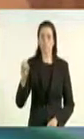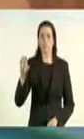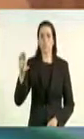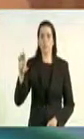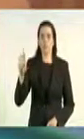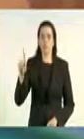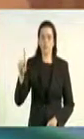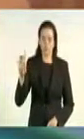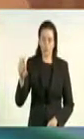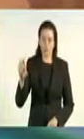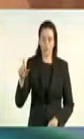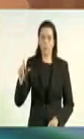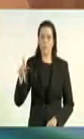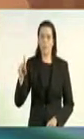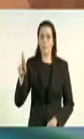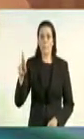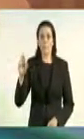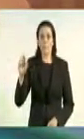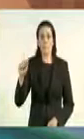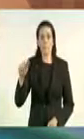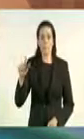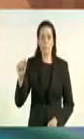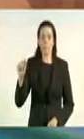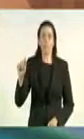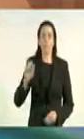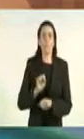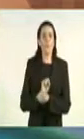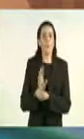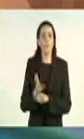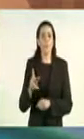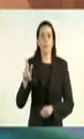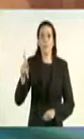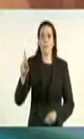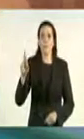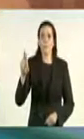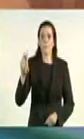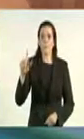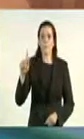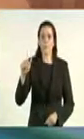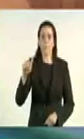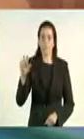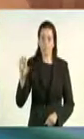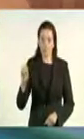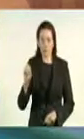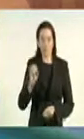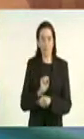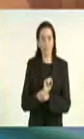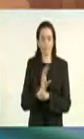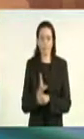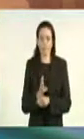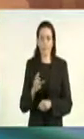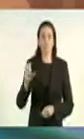UEMA, pregão da CEJAP, pregão da UEMA, pregão da CCL, pregão da Sagrima,